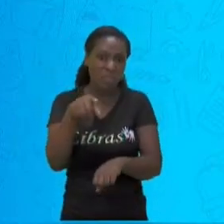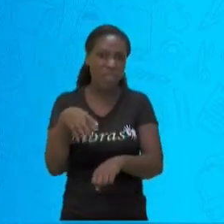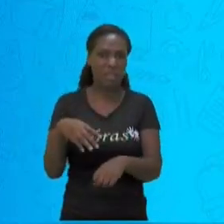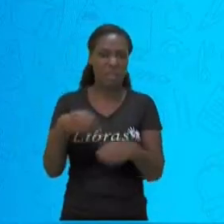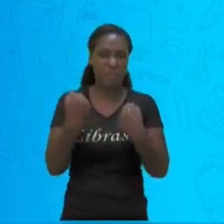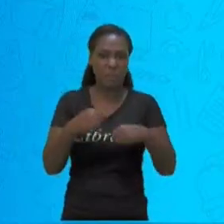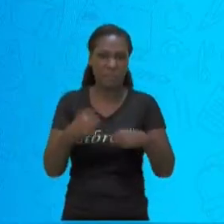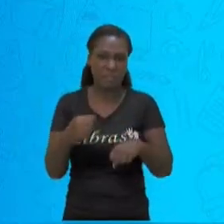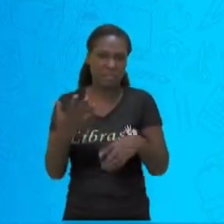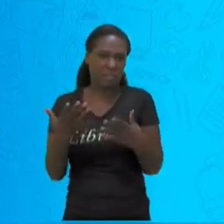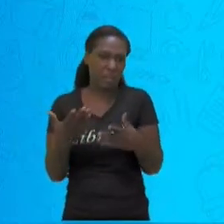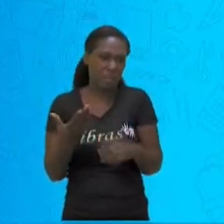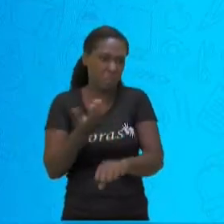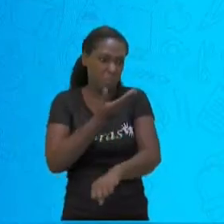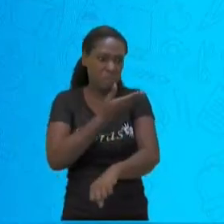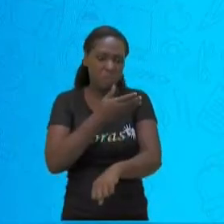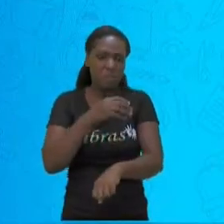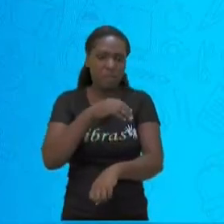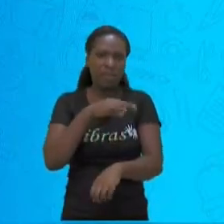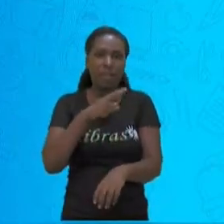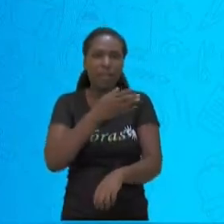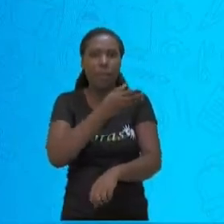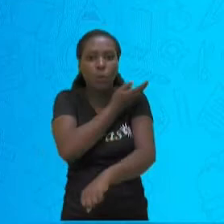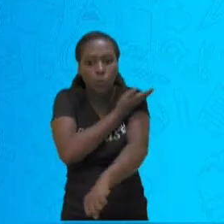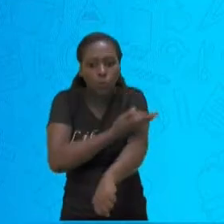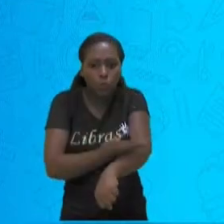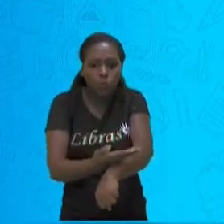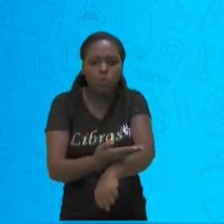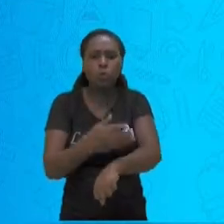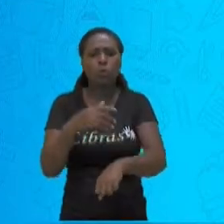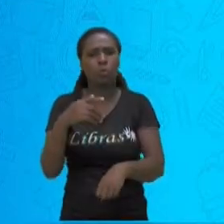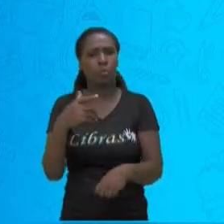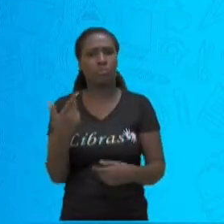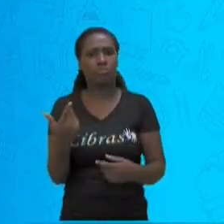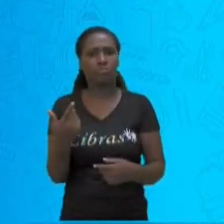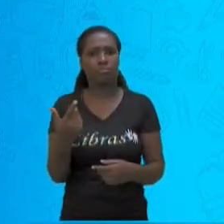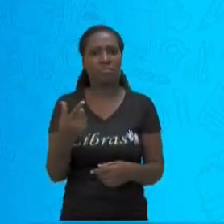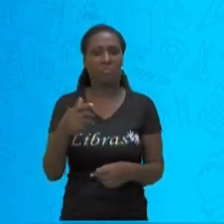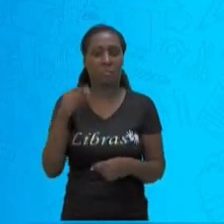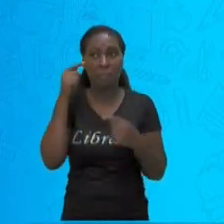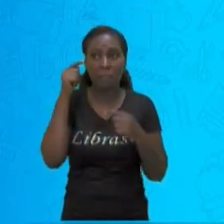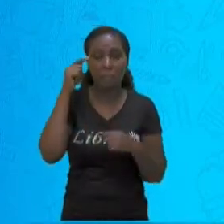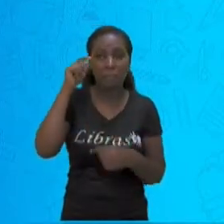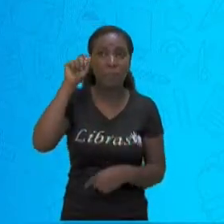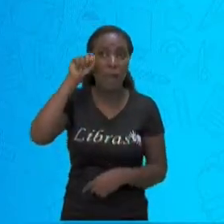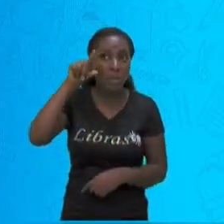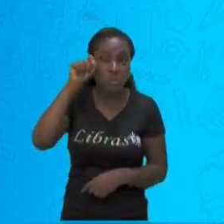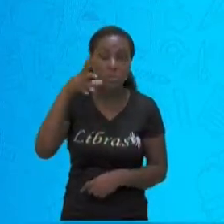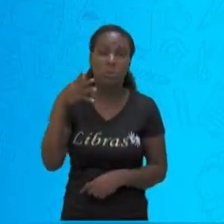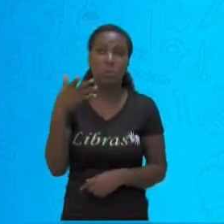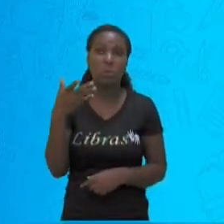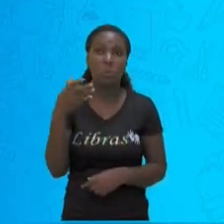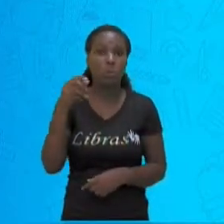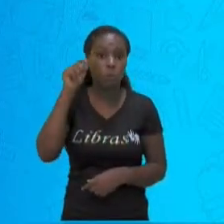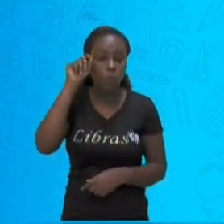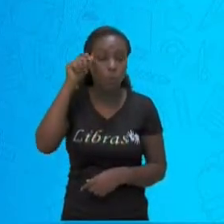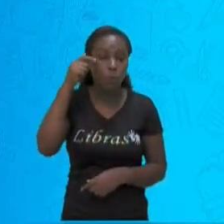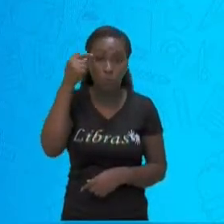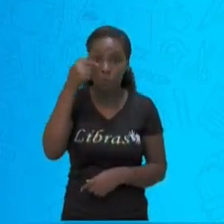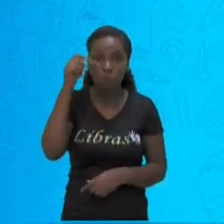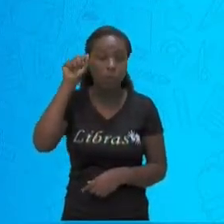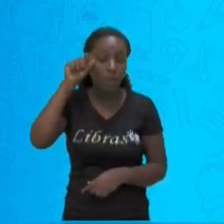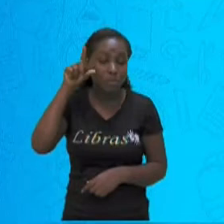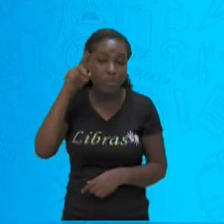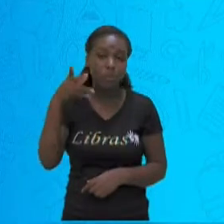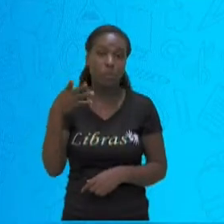amarrado. Porque senão, como dizia a professora, ia ficar muito esgandaiado. Olha a expressão